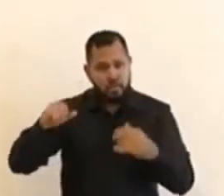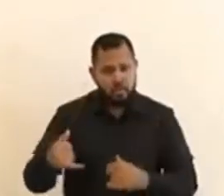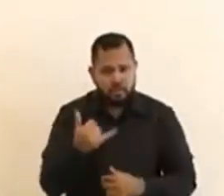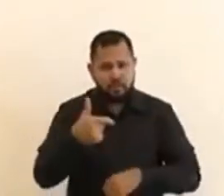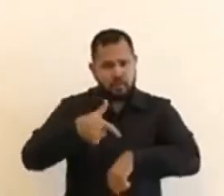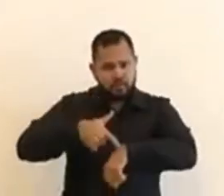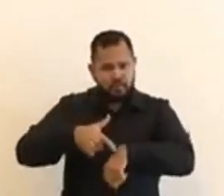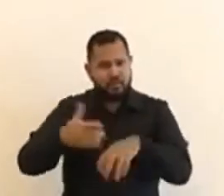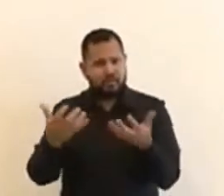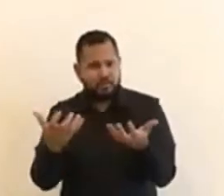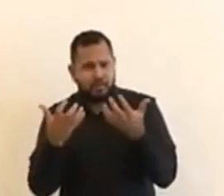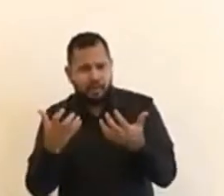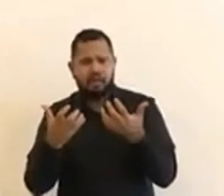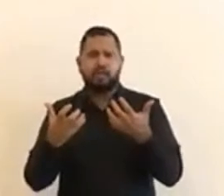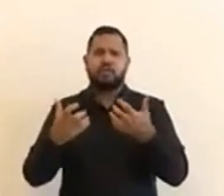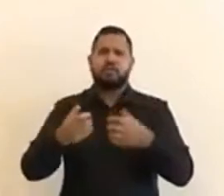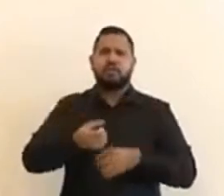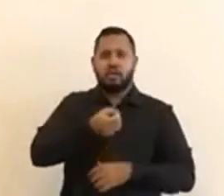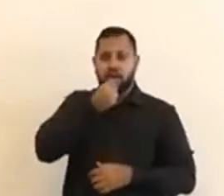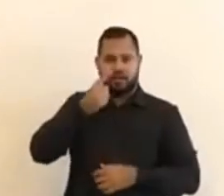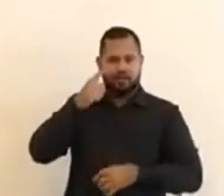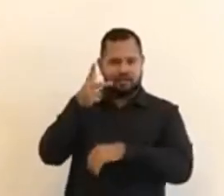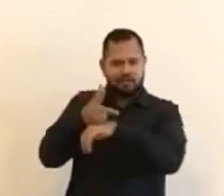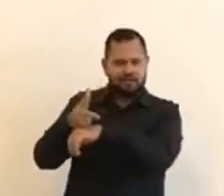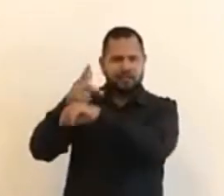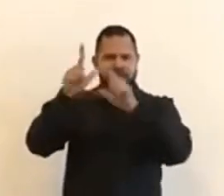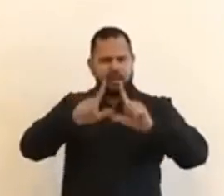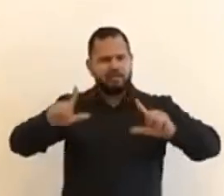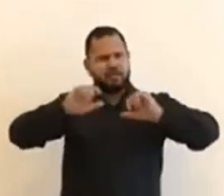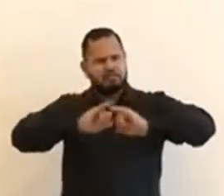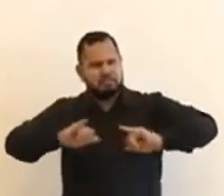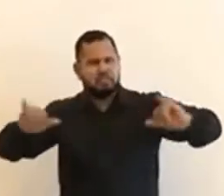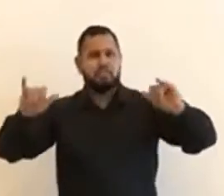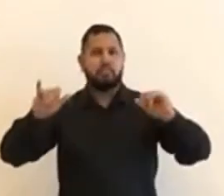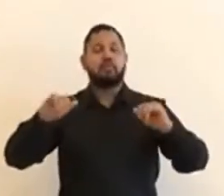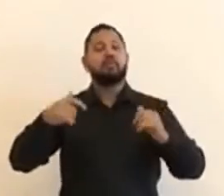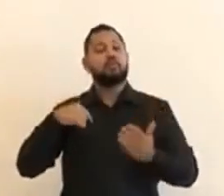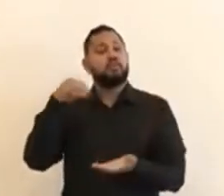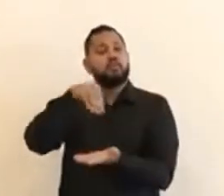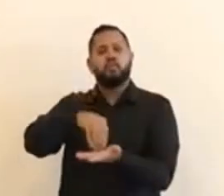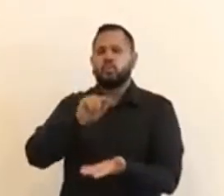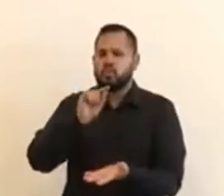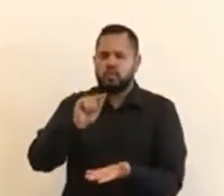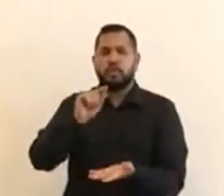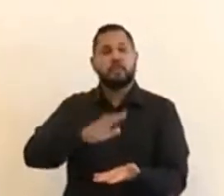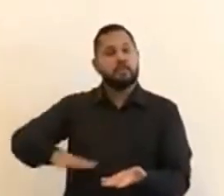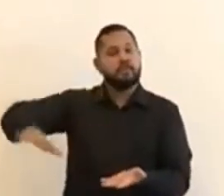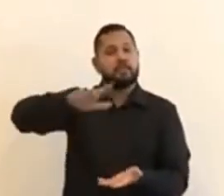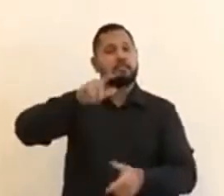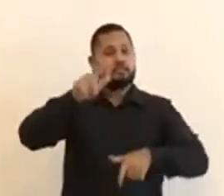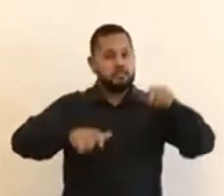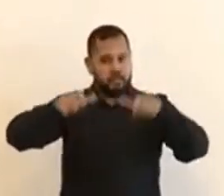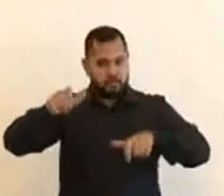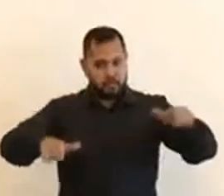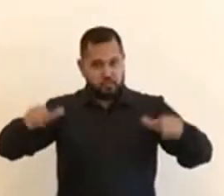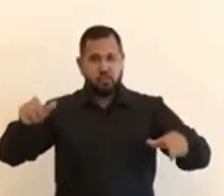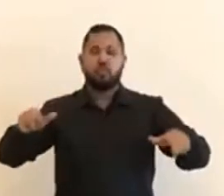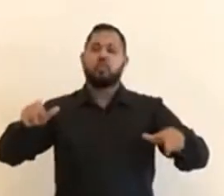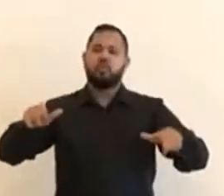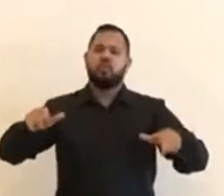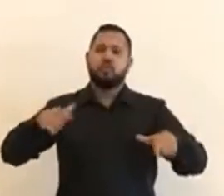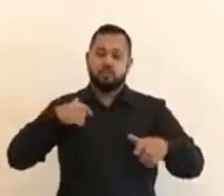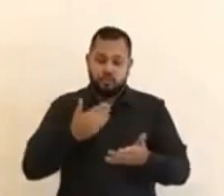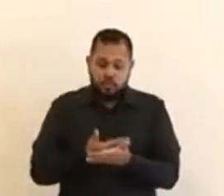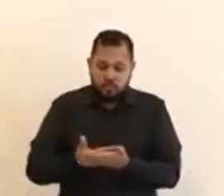aproveitar o momento em que toda a imprensa está aqui nesse lugar presente para informar que toda a população, aos